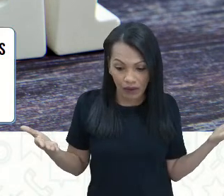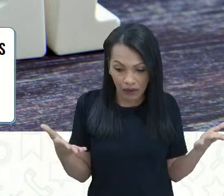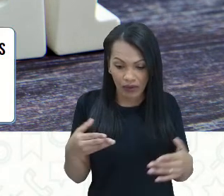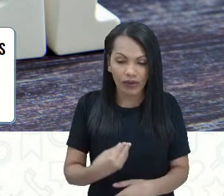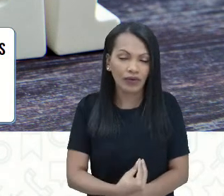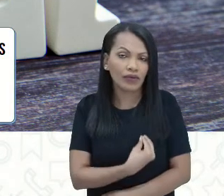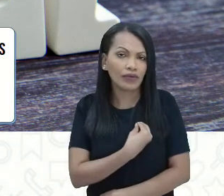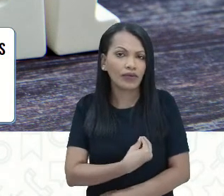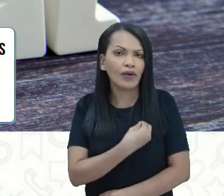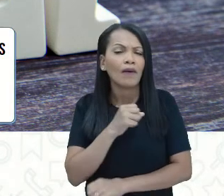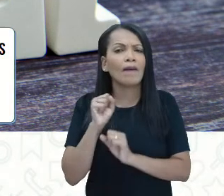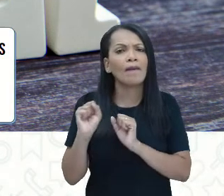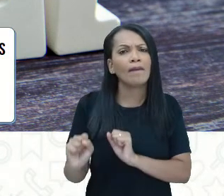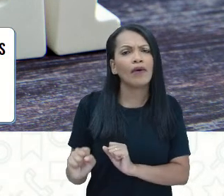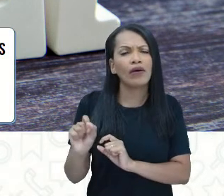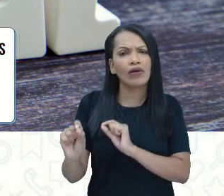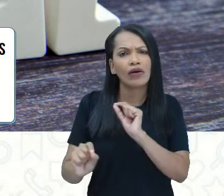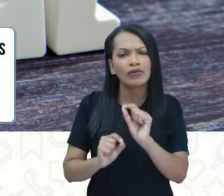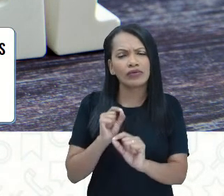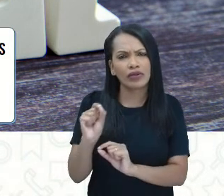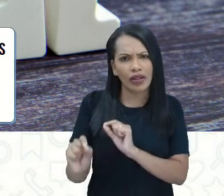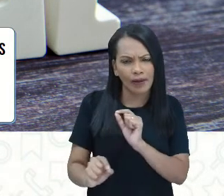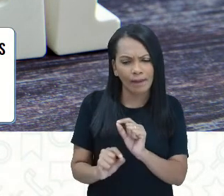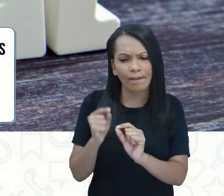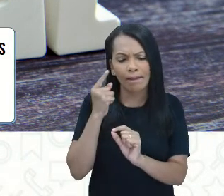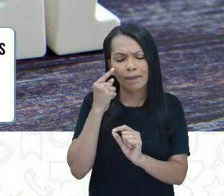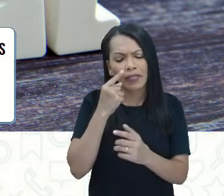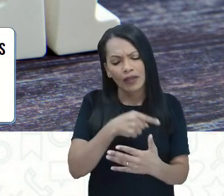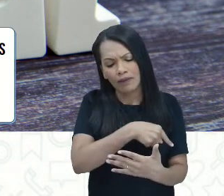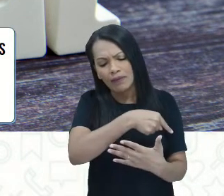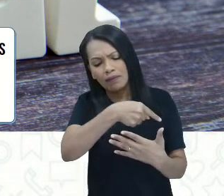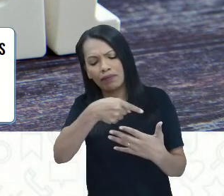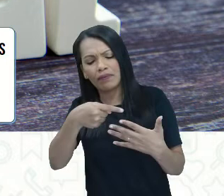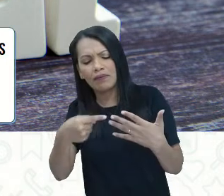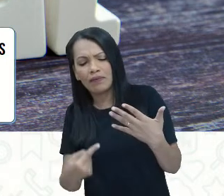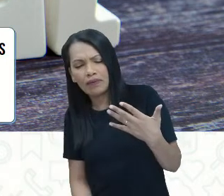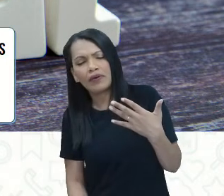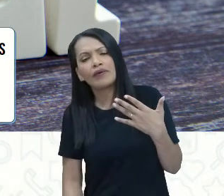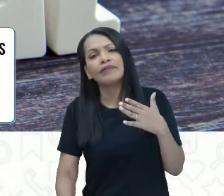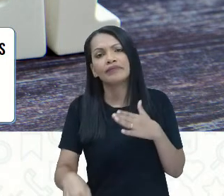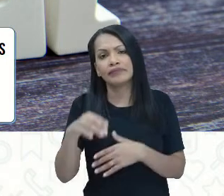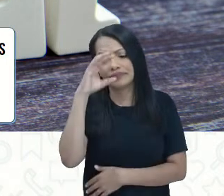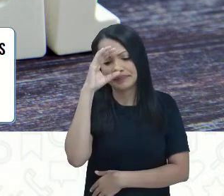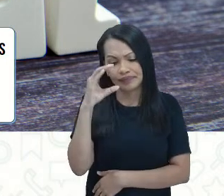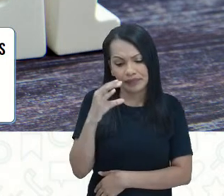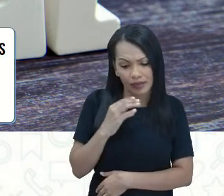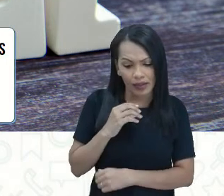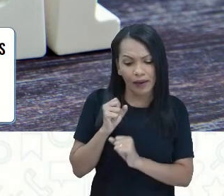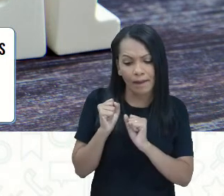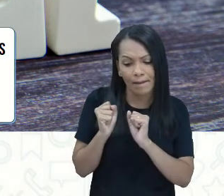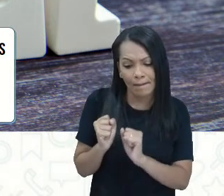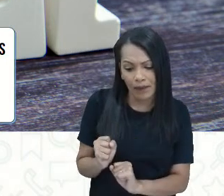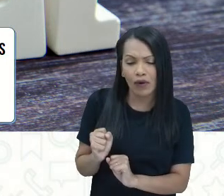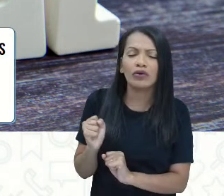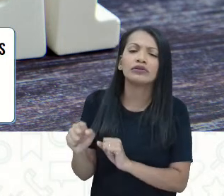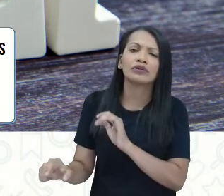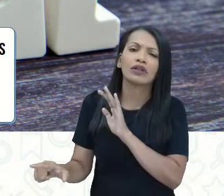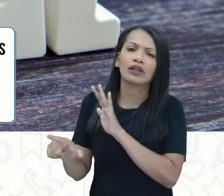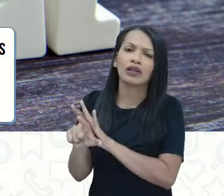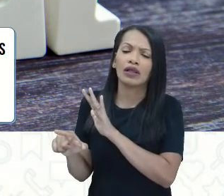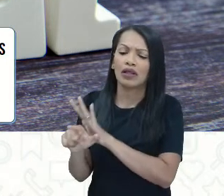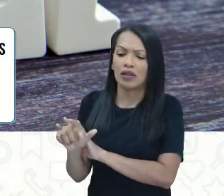a gente pode classificar, né, qualificar aí a cidadania. Tanto ela formal, que está nas leis,